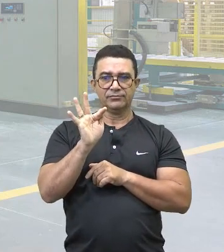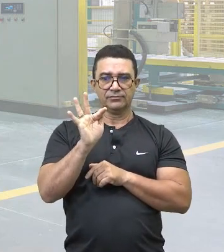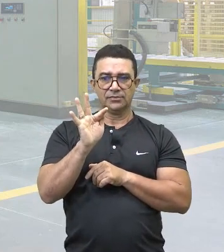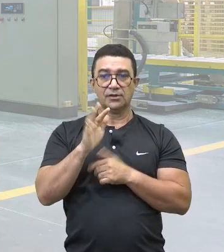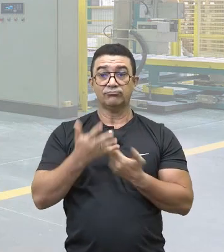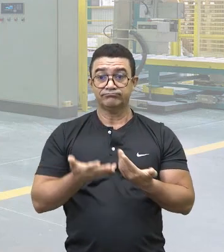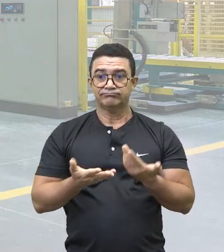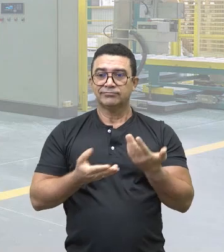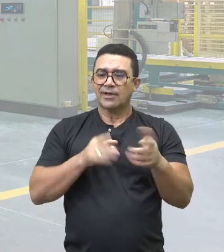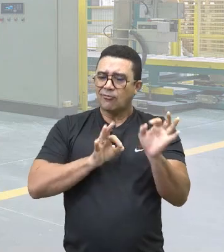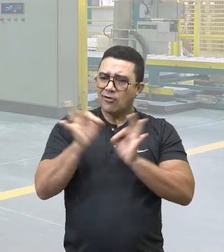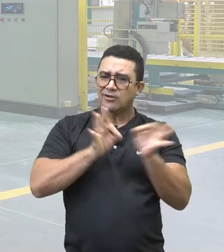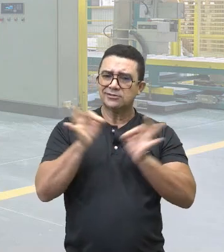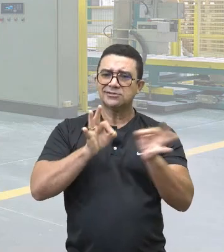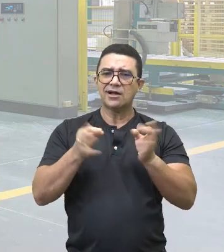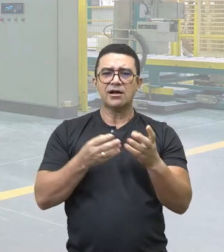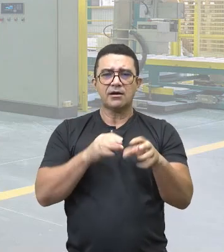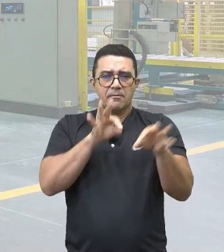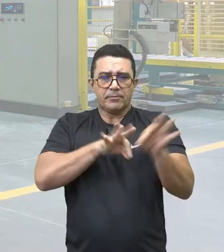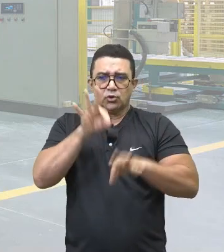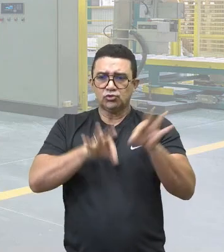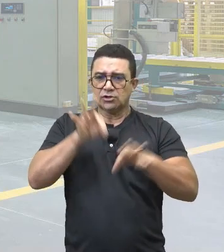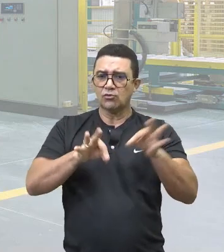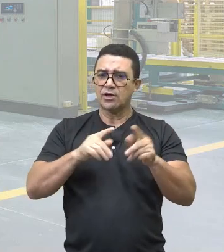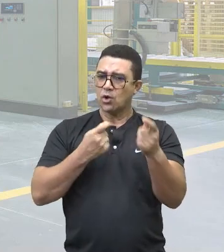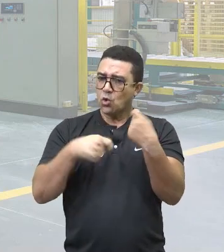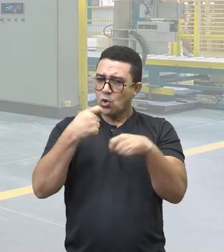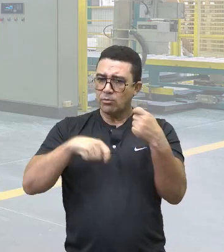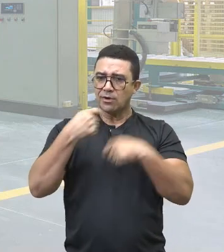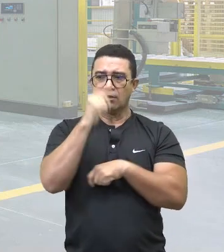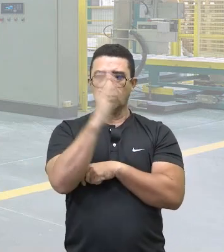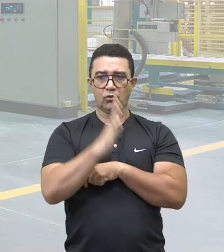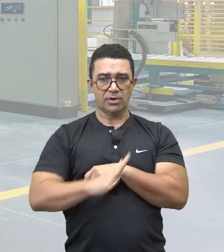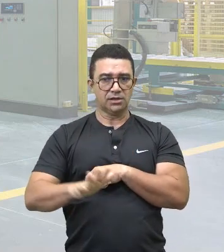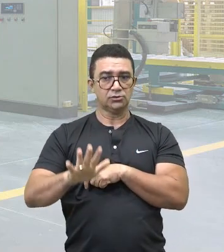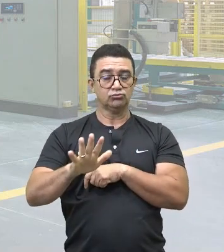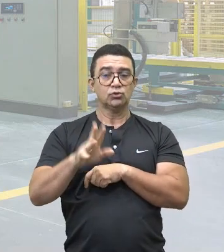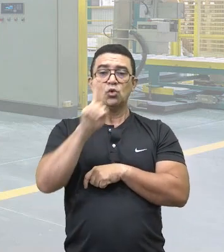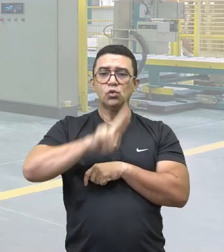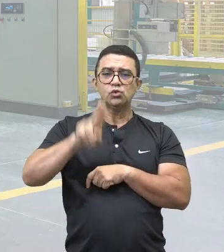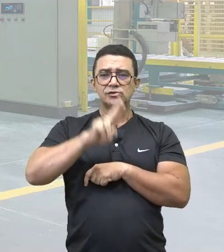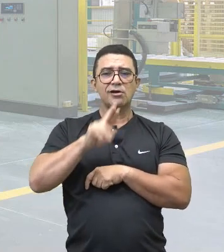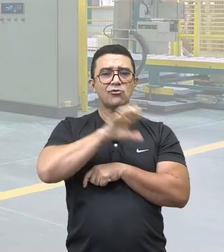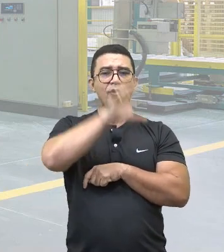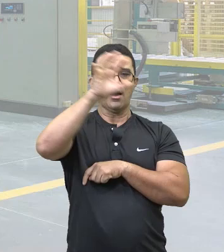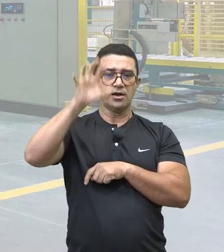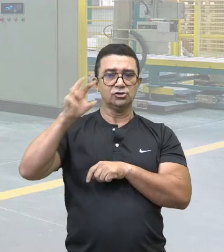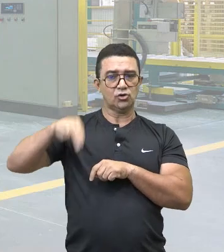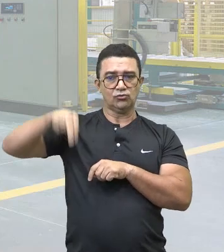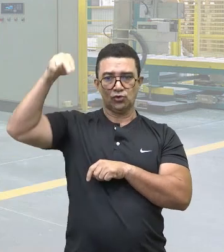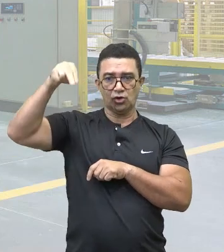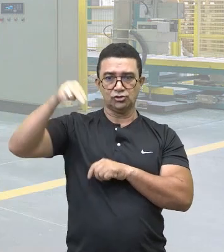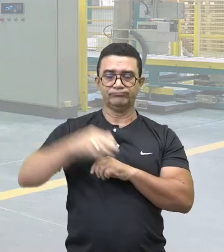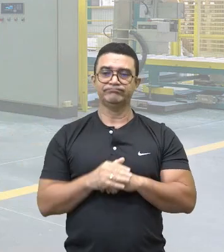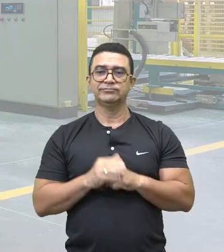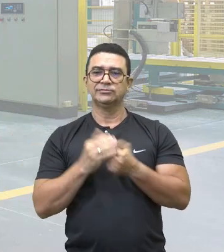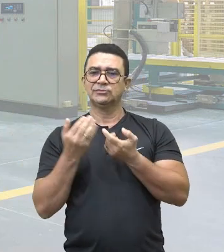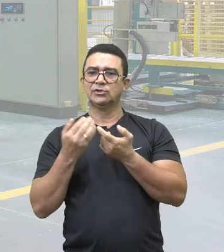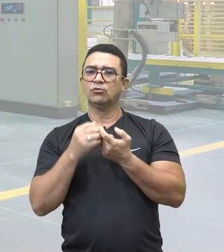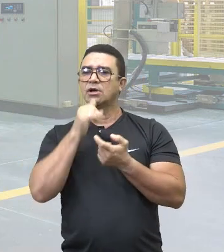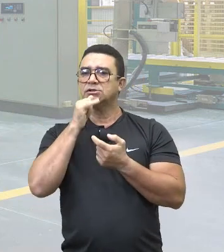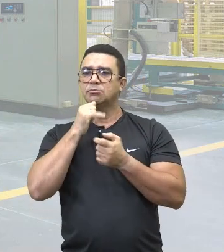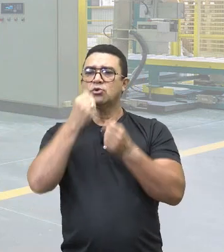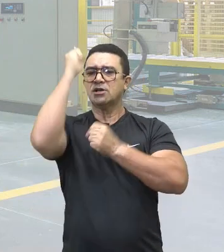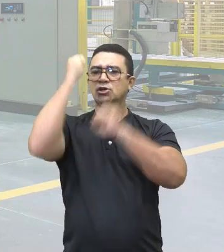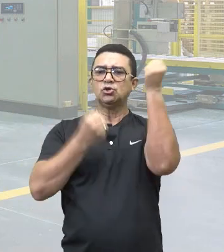para reorganizar, né, a produção econômica no Brasil usando a nossa região. Então aqui chegaram-se as indústrias,